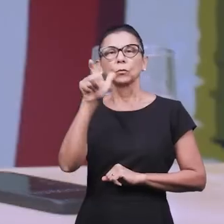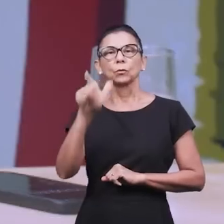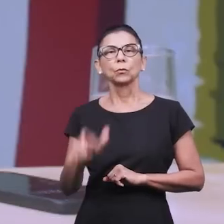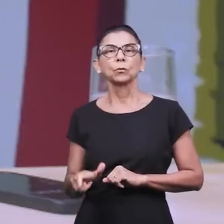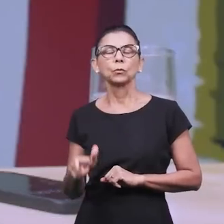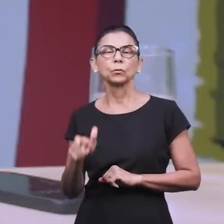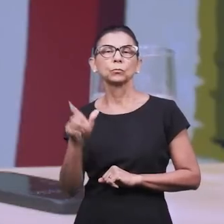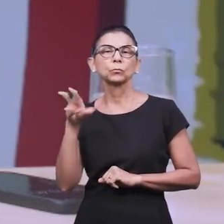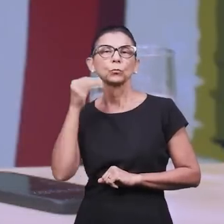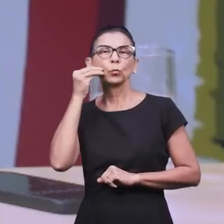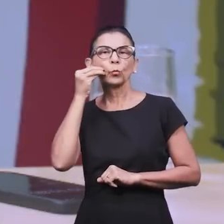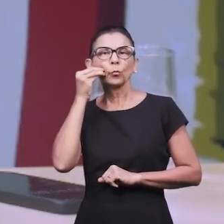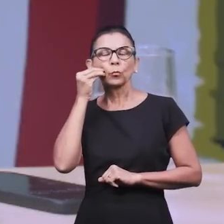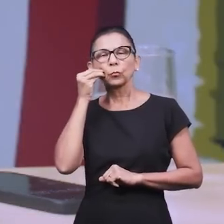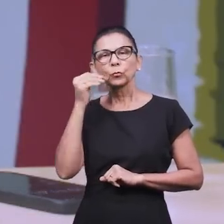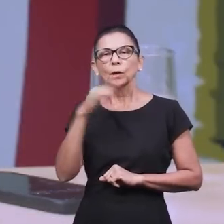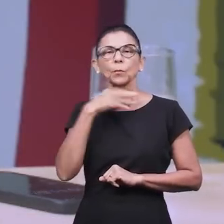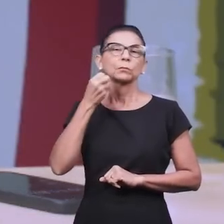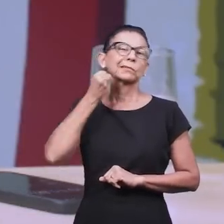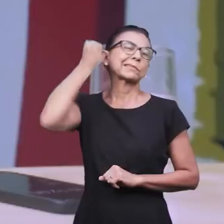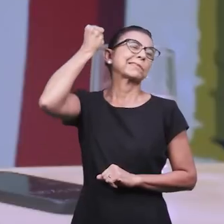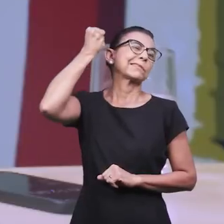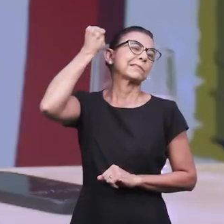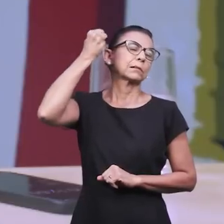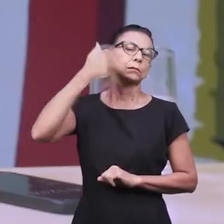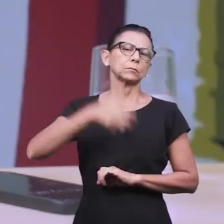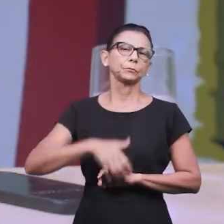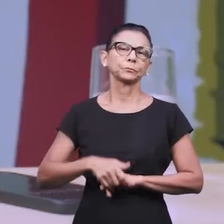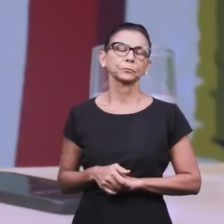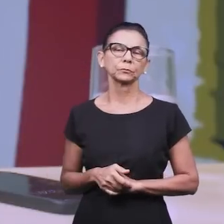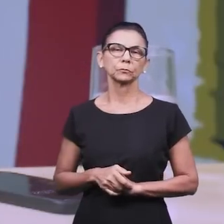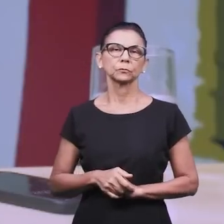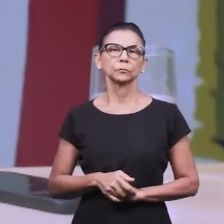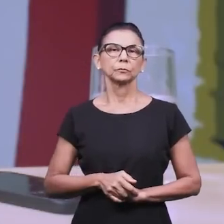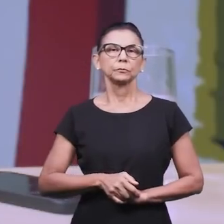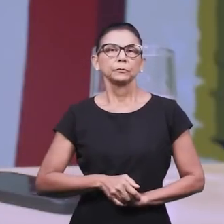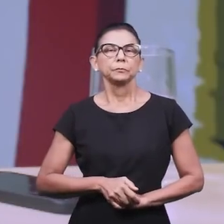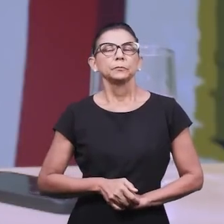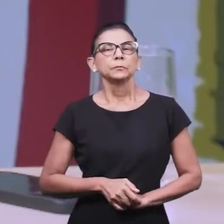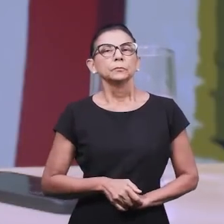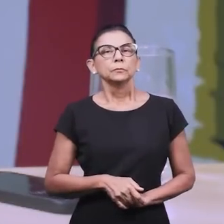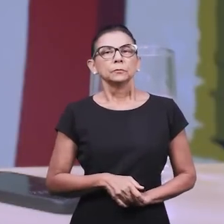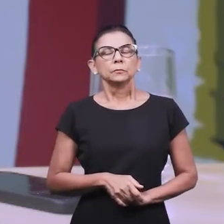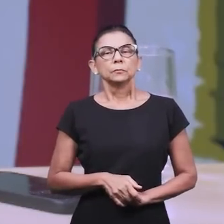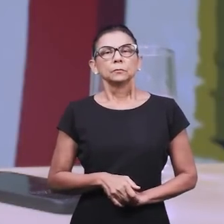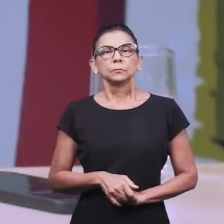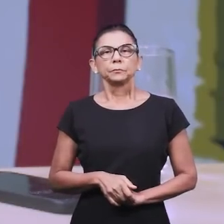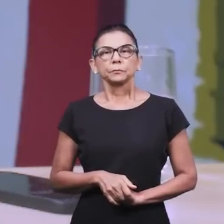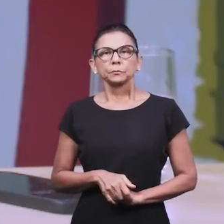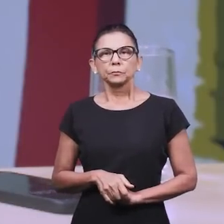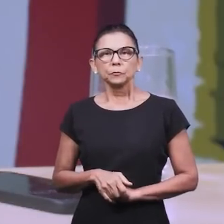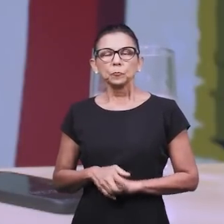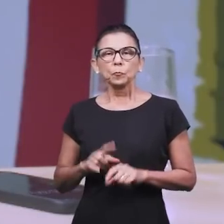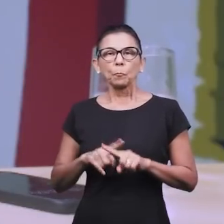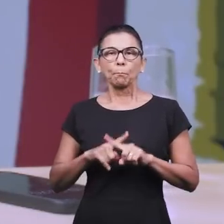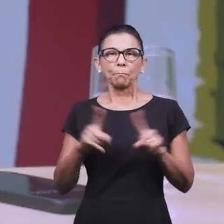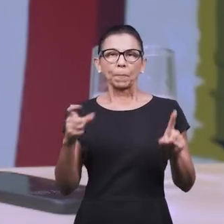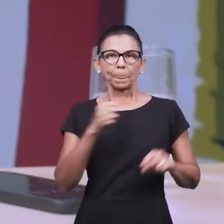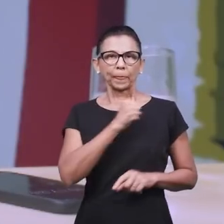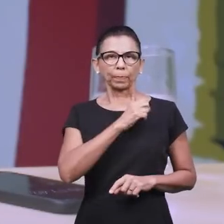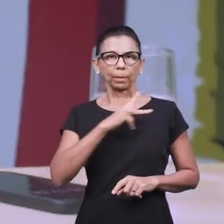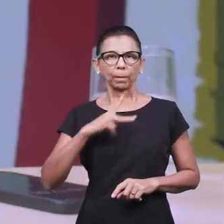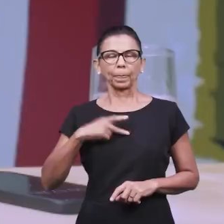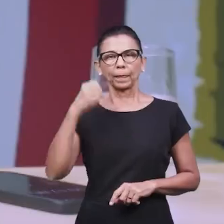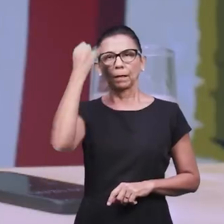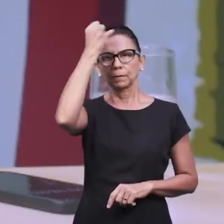Mas quando a gente traz esse aspecto que o apóstolo Judas